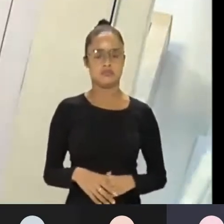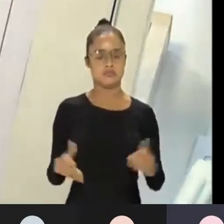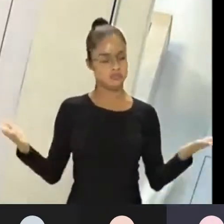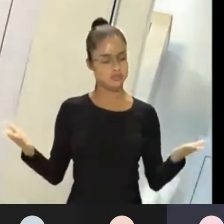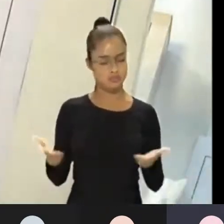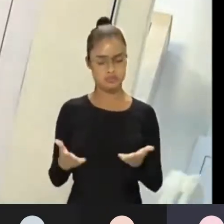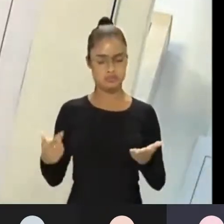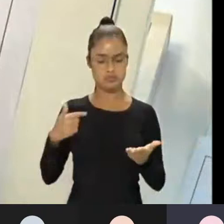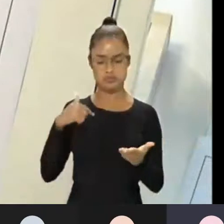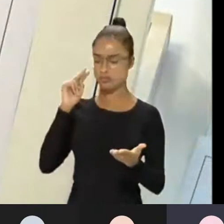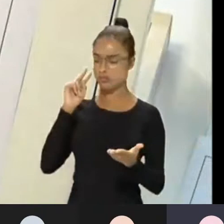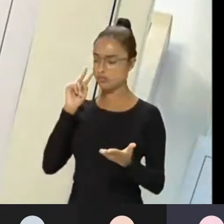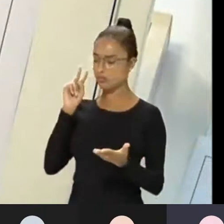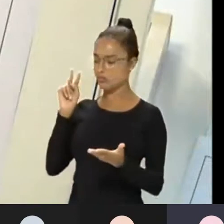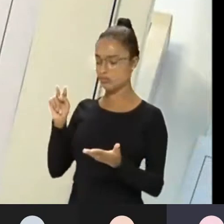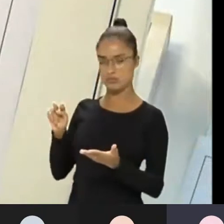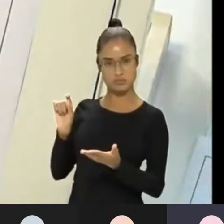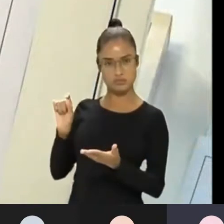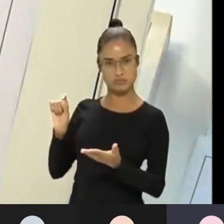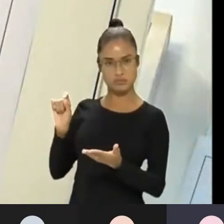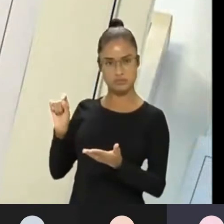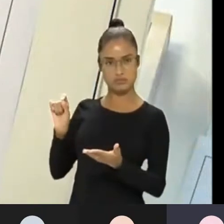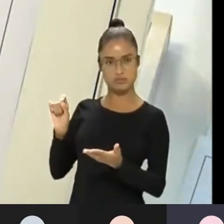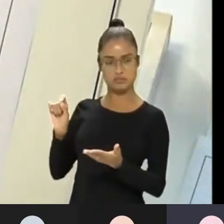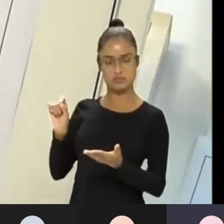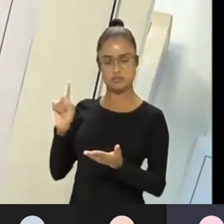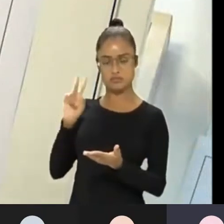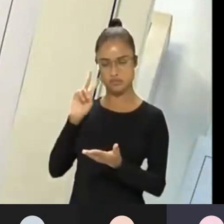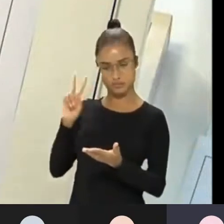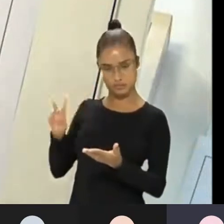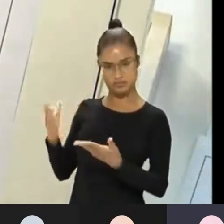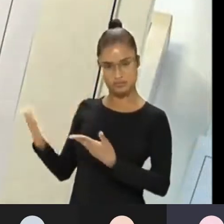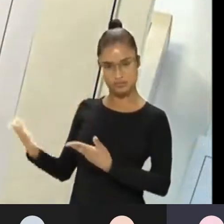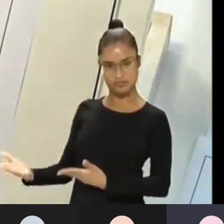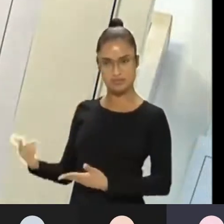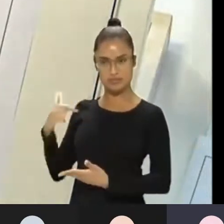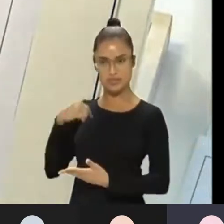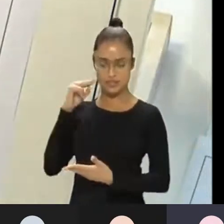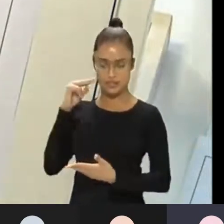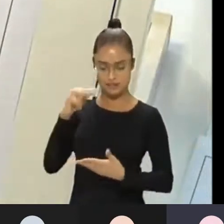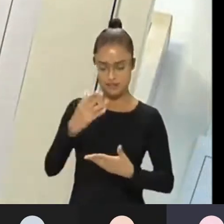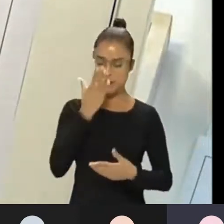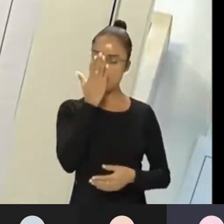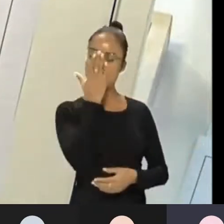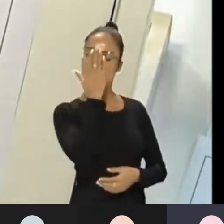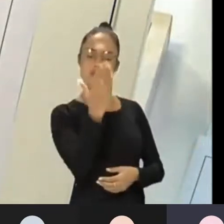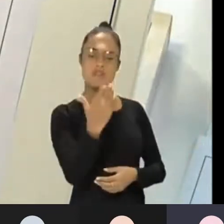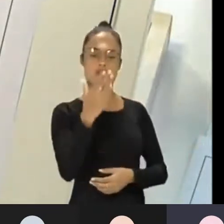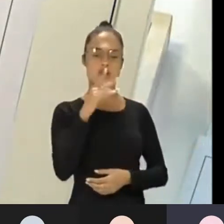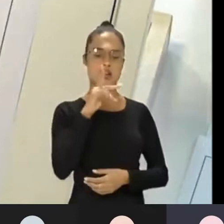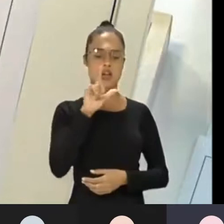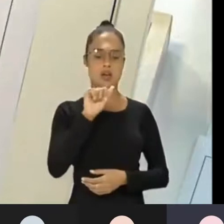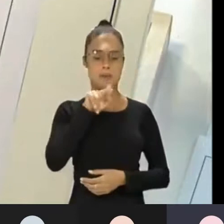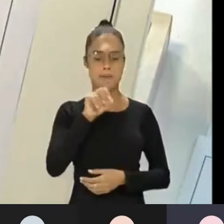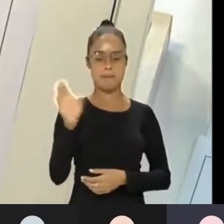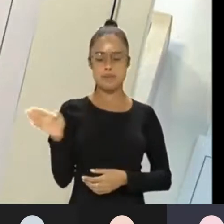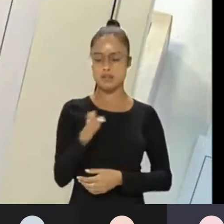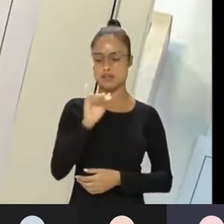E eu tenho aqui as partes referente à vista frontal. Falta só ligar o plano inclinado.